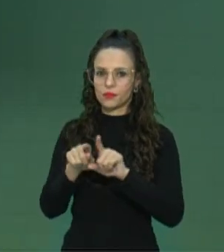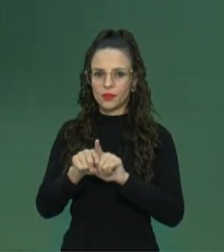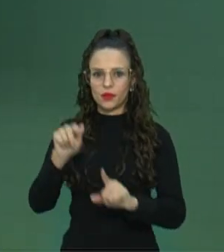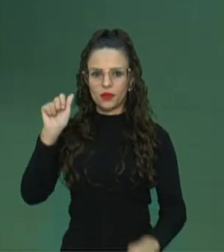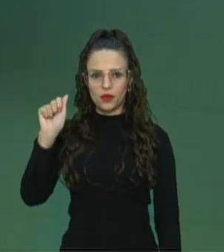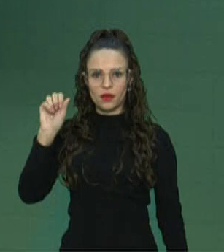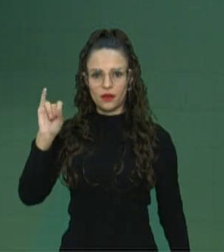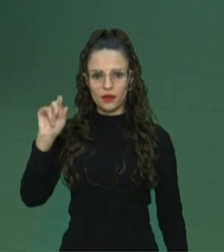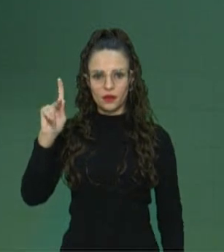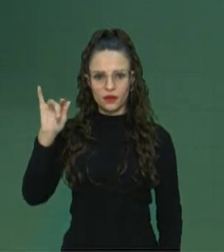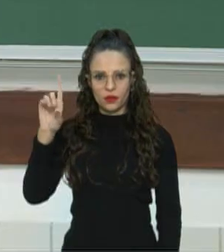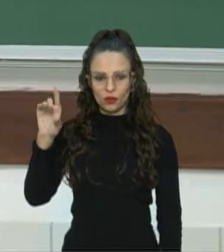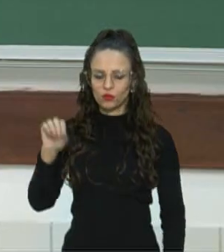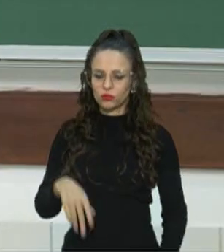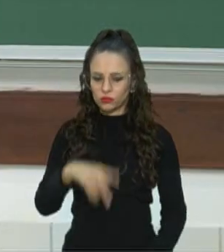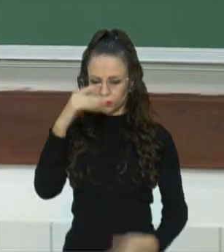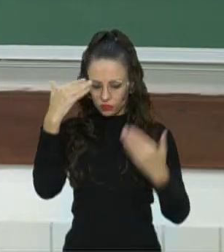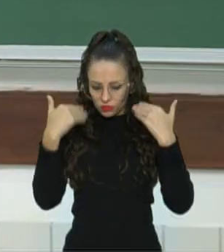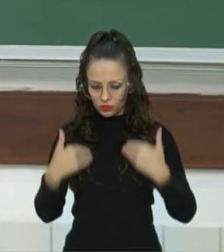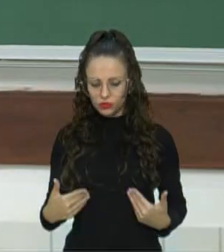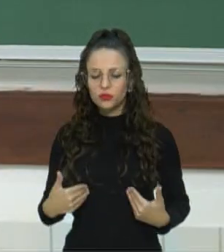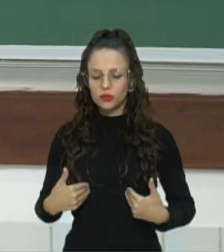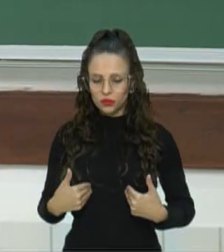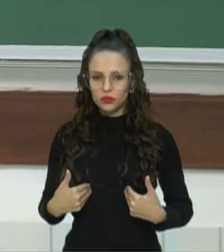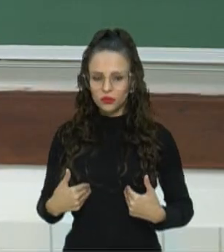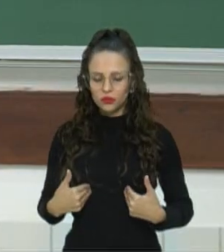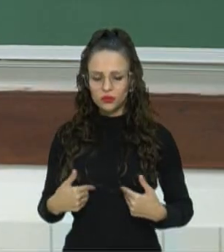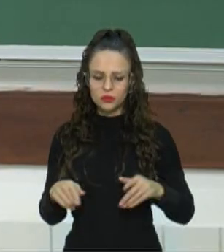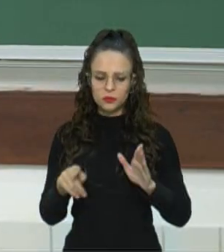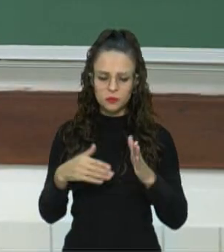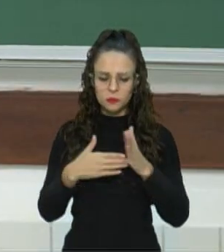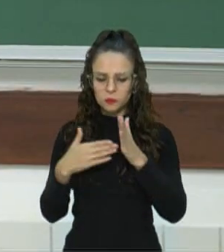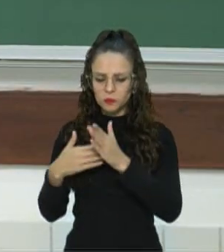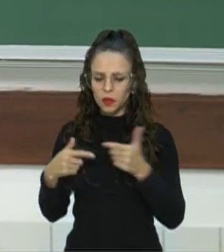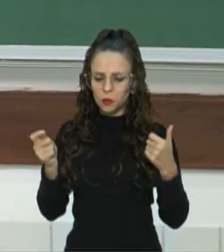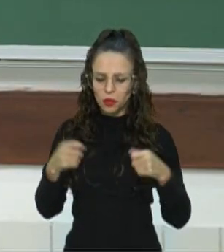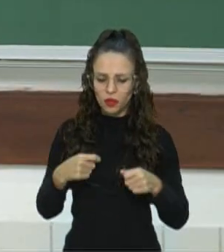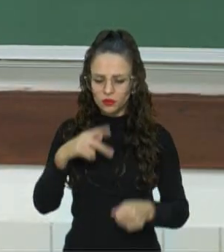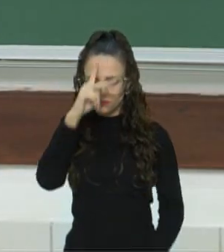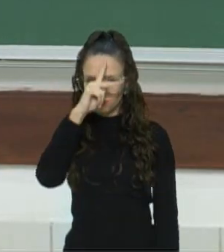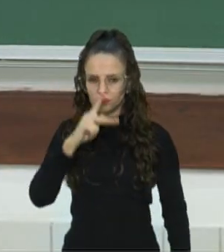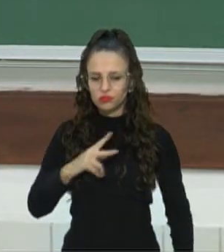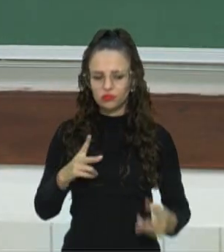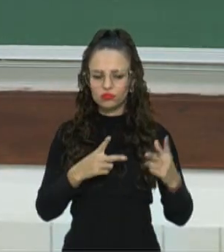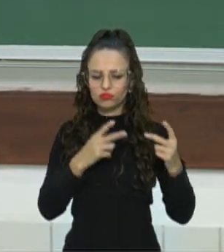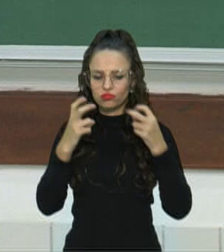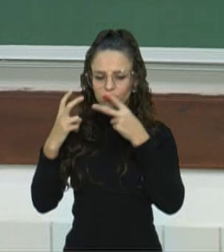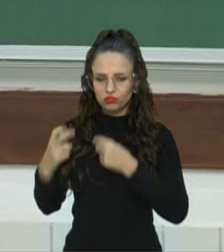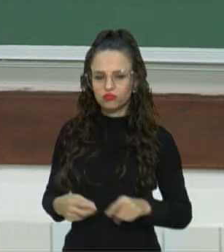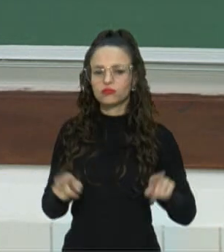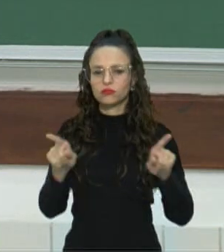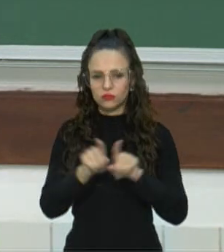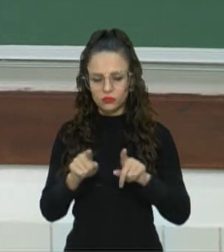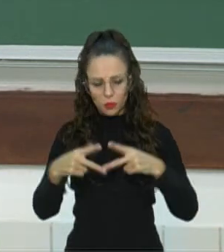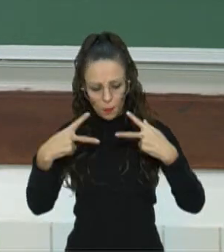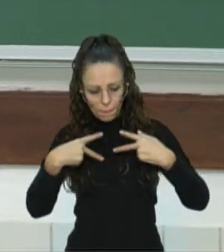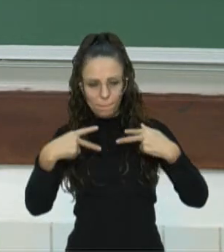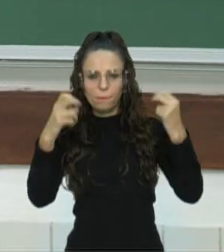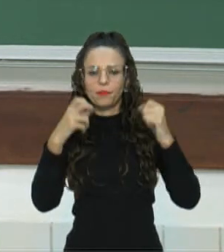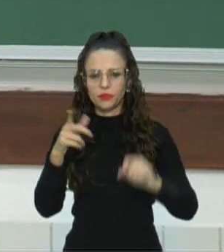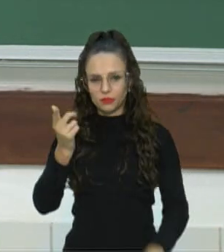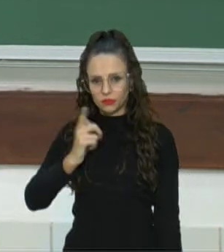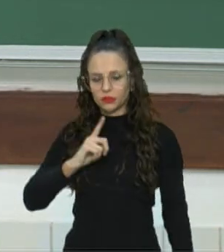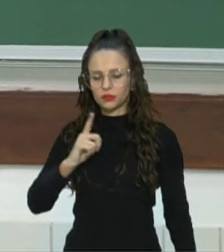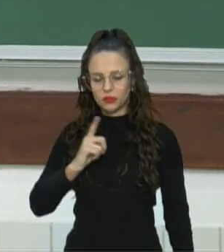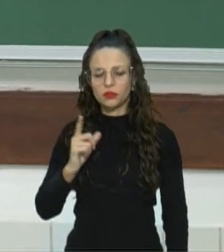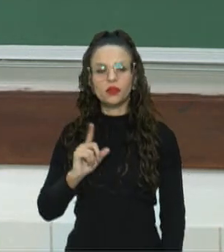de conhecer o próprio corpo, de estar conhecendo seus limites e potencialidades, né? Então também aqui dentro do Aikido isso se trabalha. E dentro